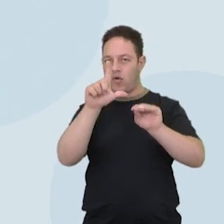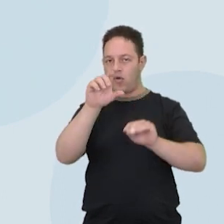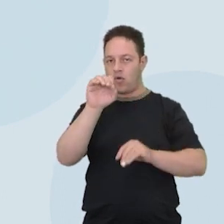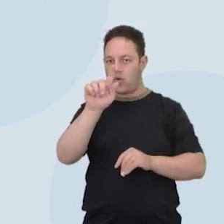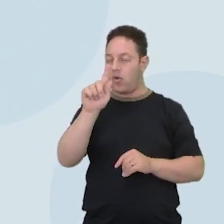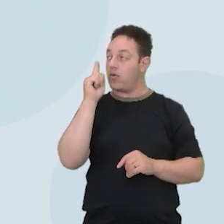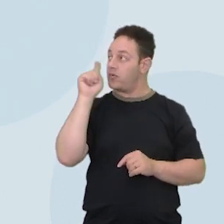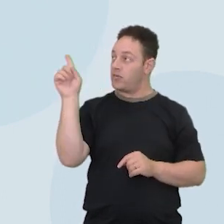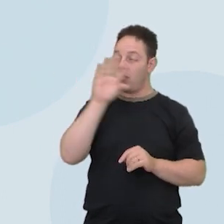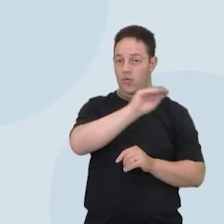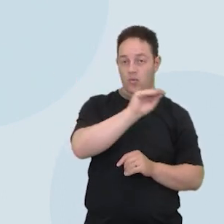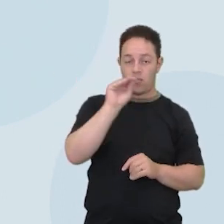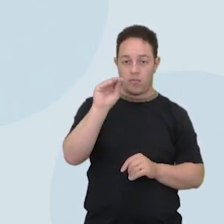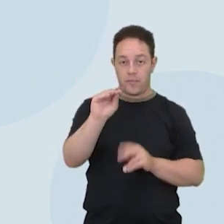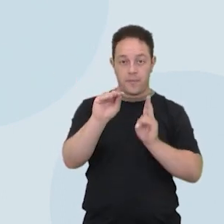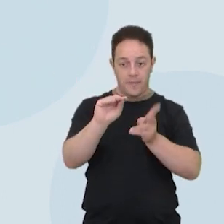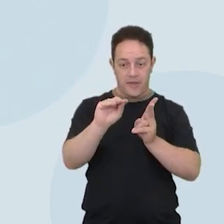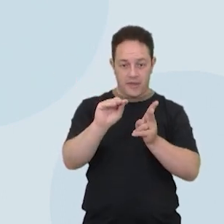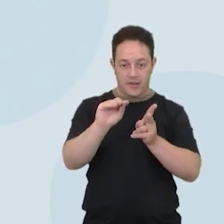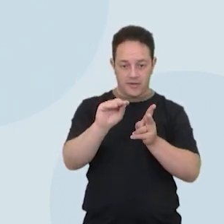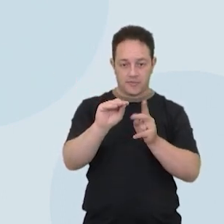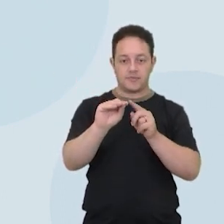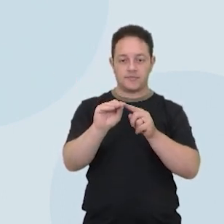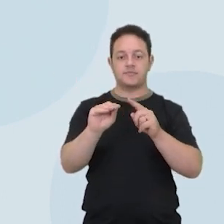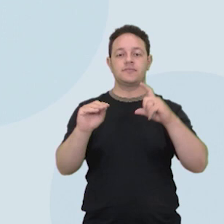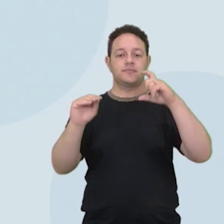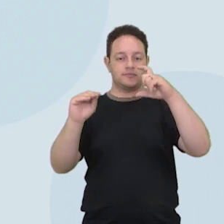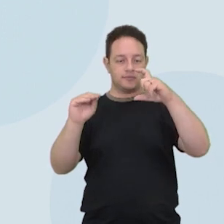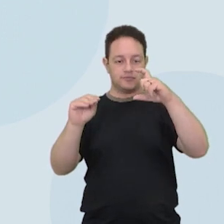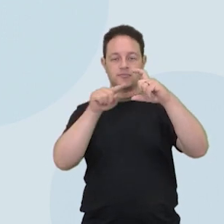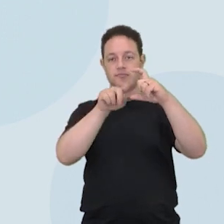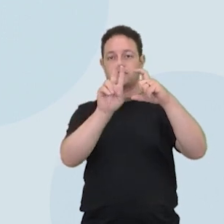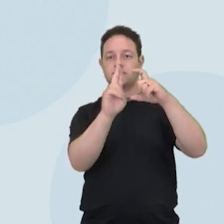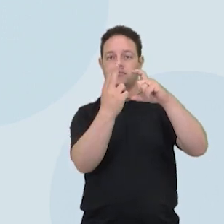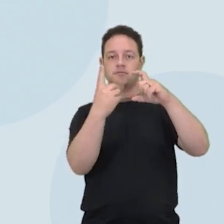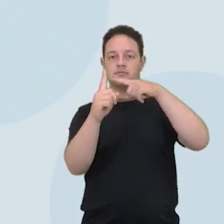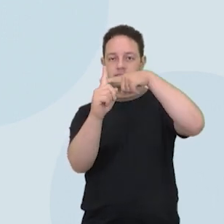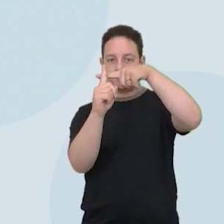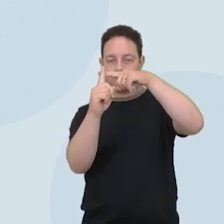log da concentração de H+,